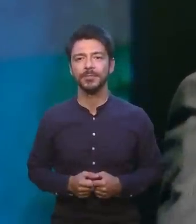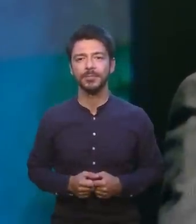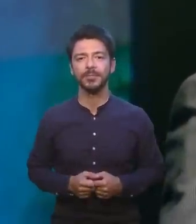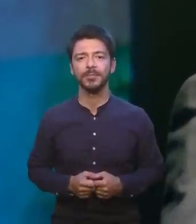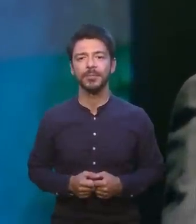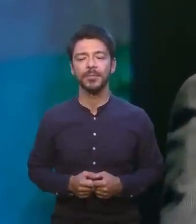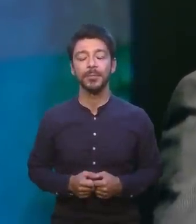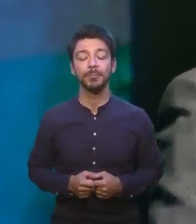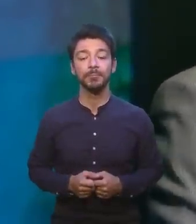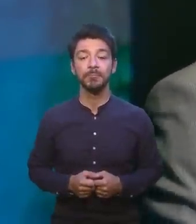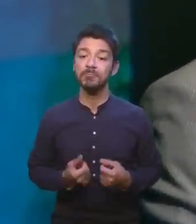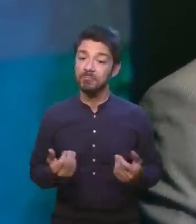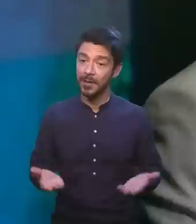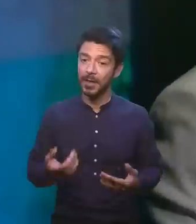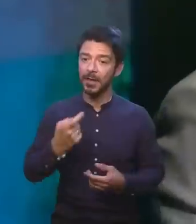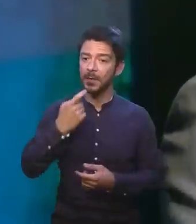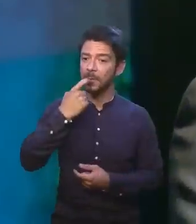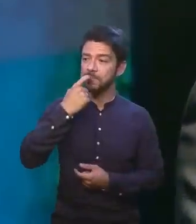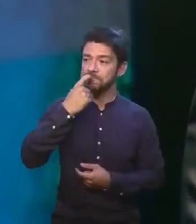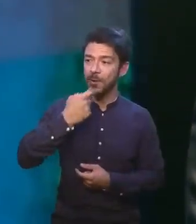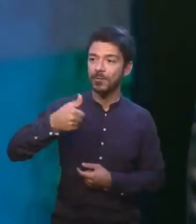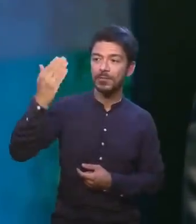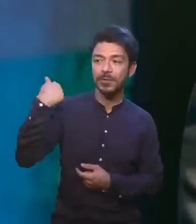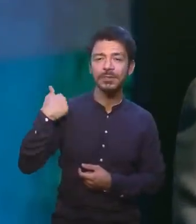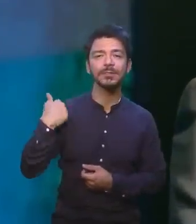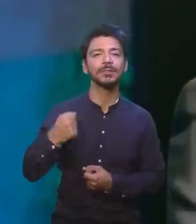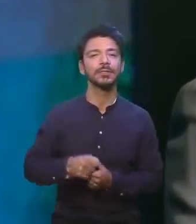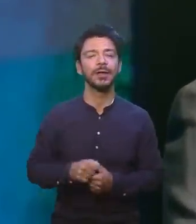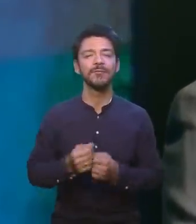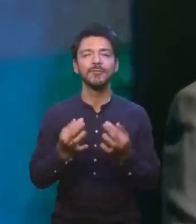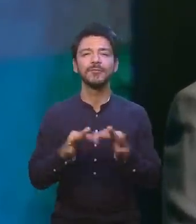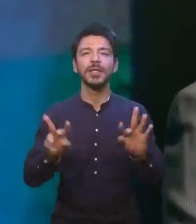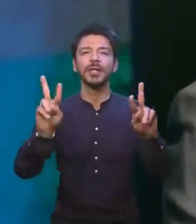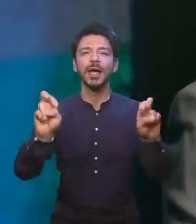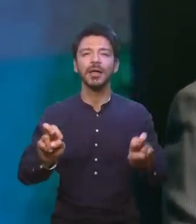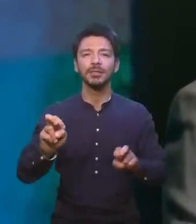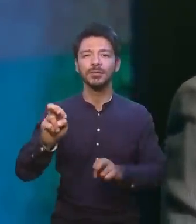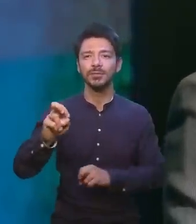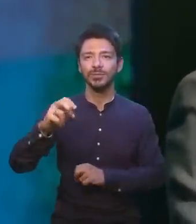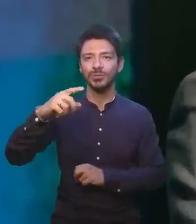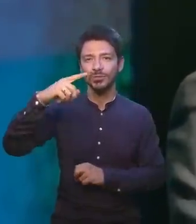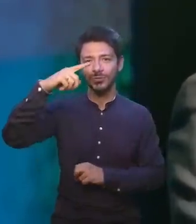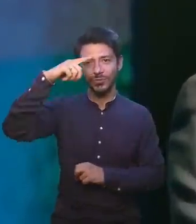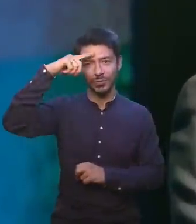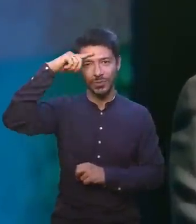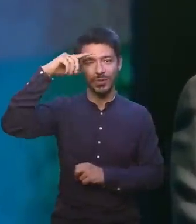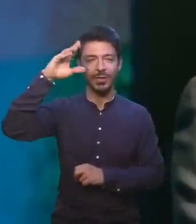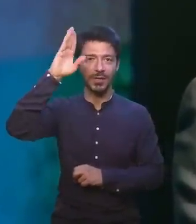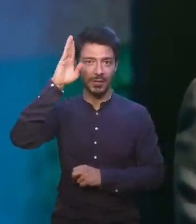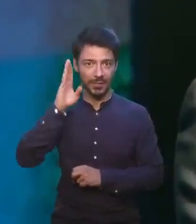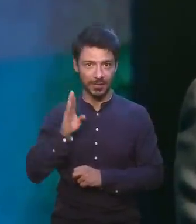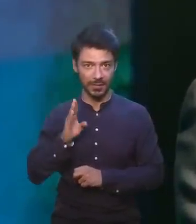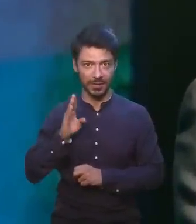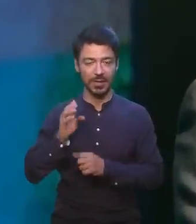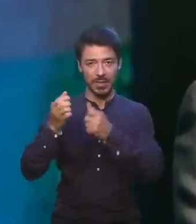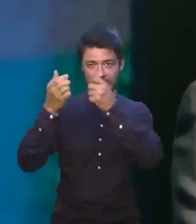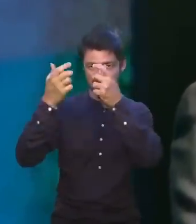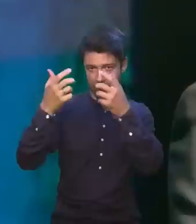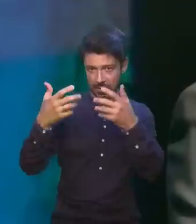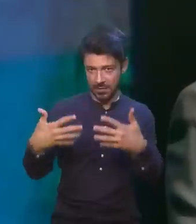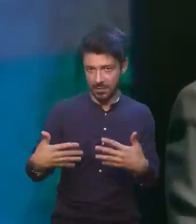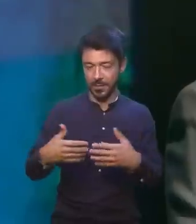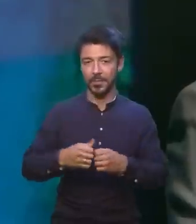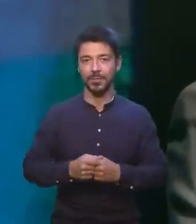agora, recentemente, uma frase de Joana, que foi colocada até no site, na página